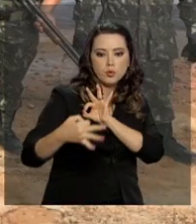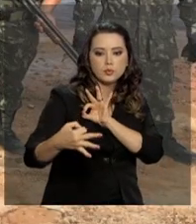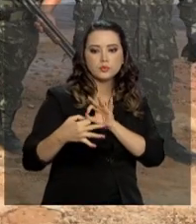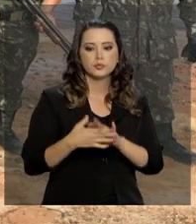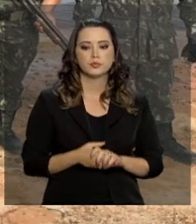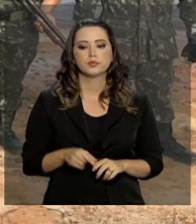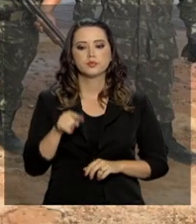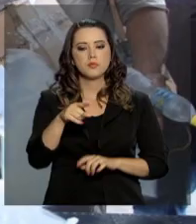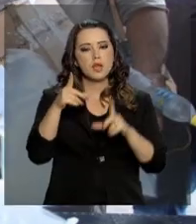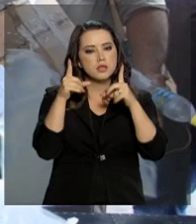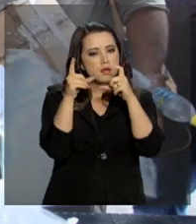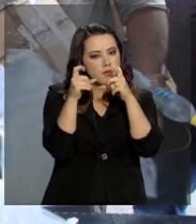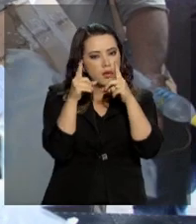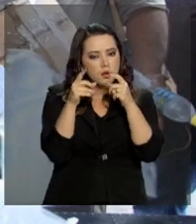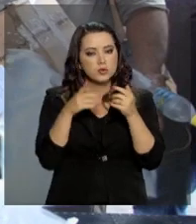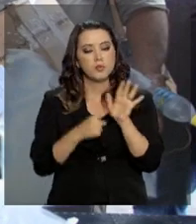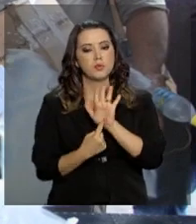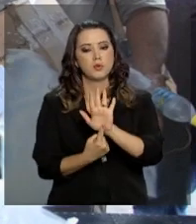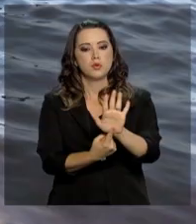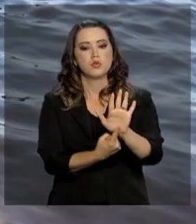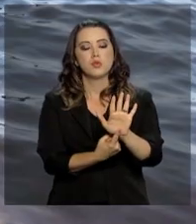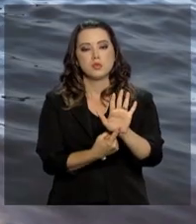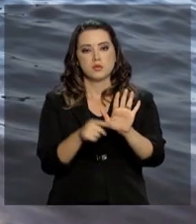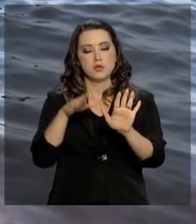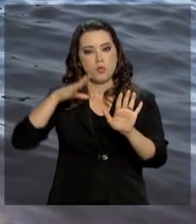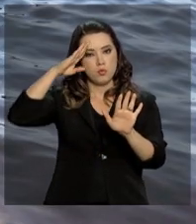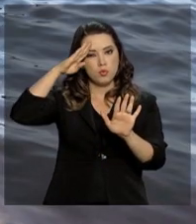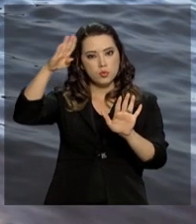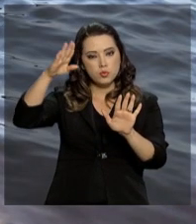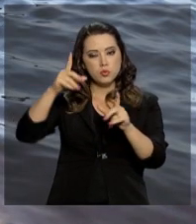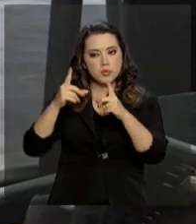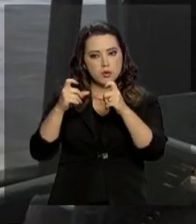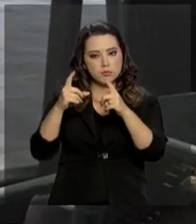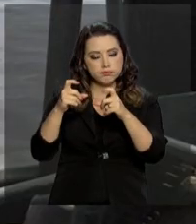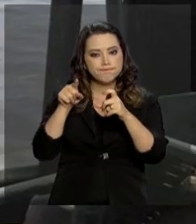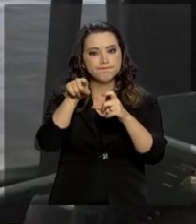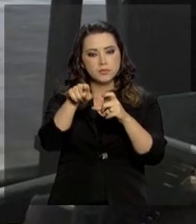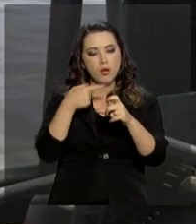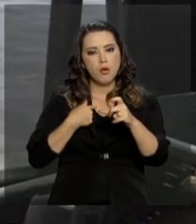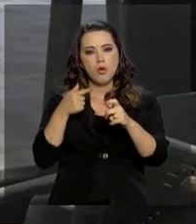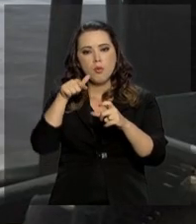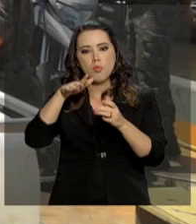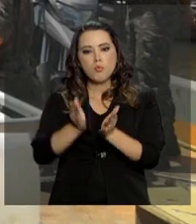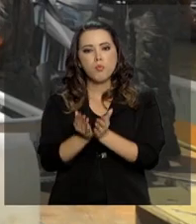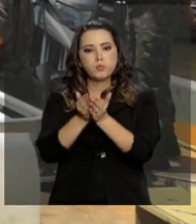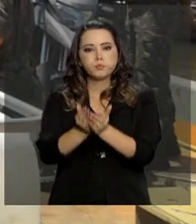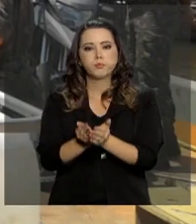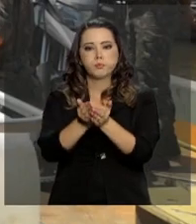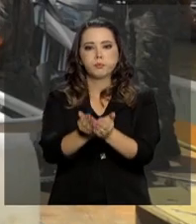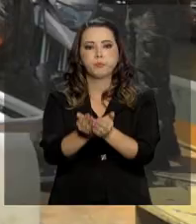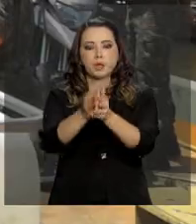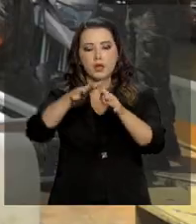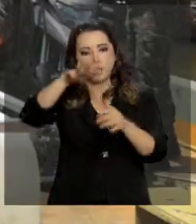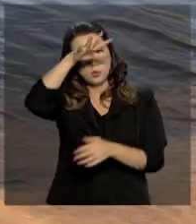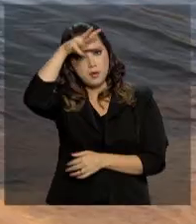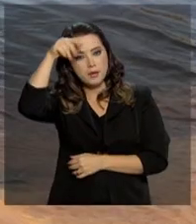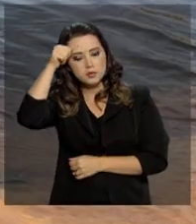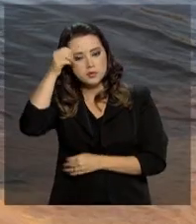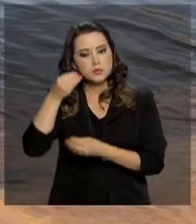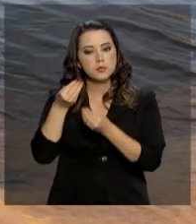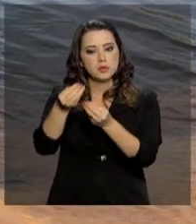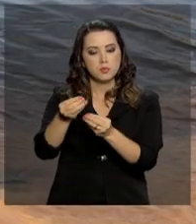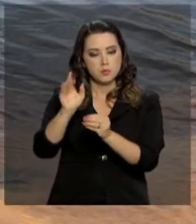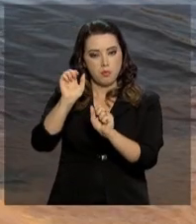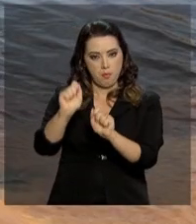fotos mostram os militares transportando urnas para comunidades ribeirinhas do Amazonas, por exemplo. Para garantir aos moradores de